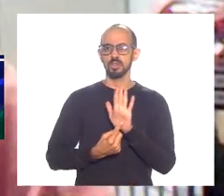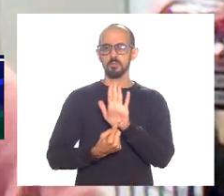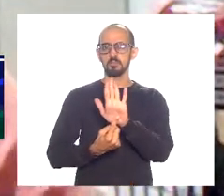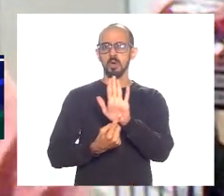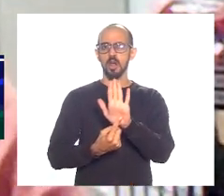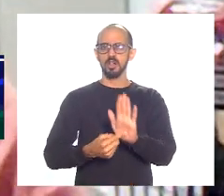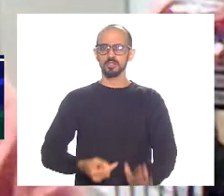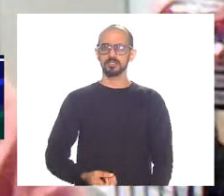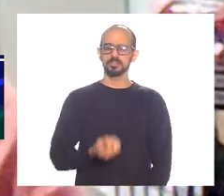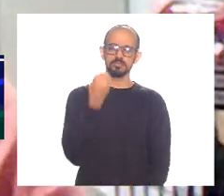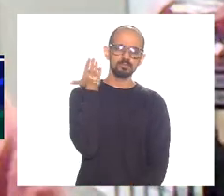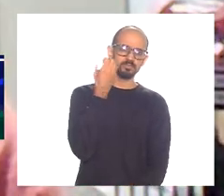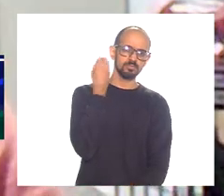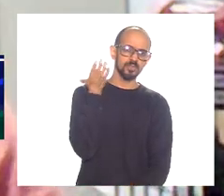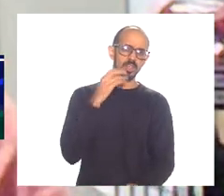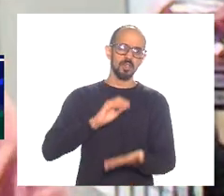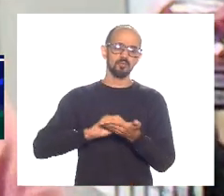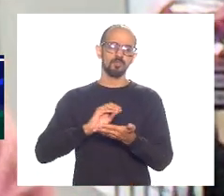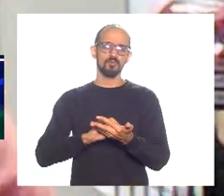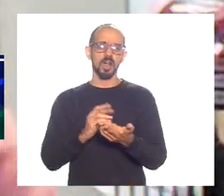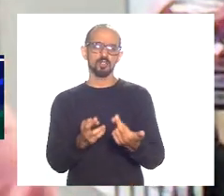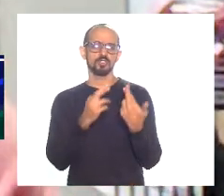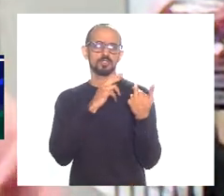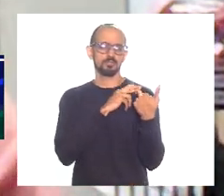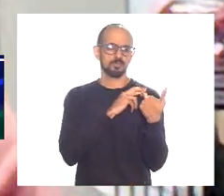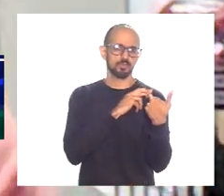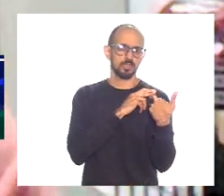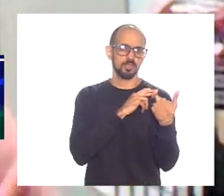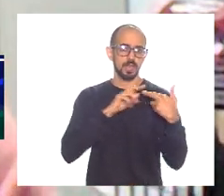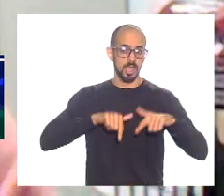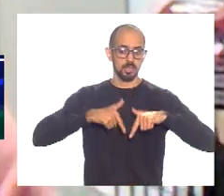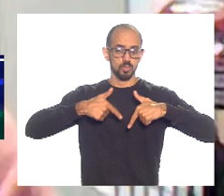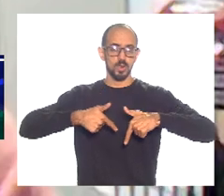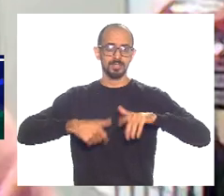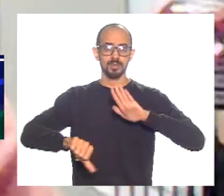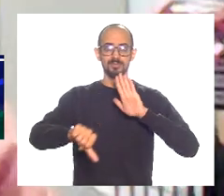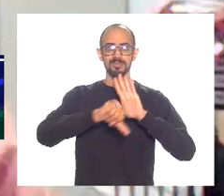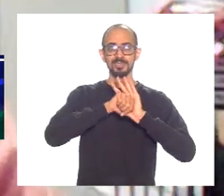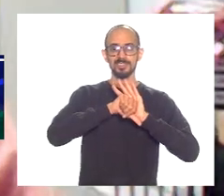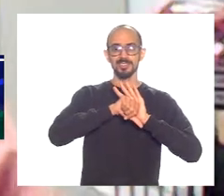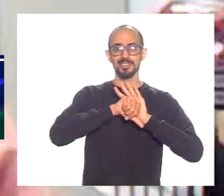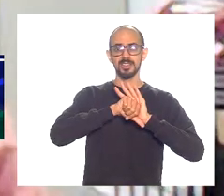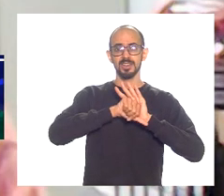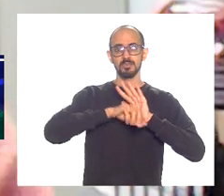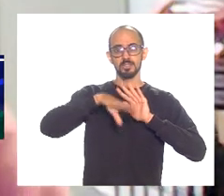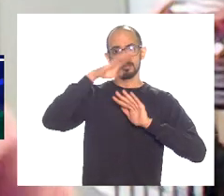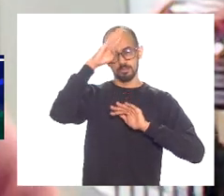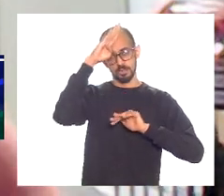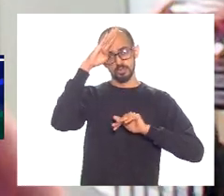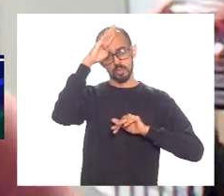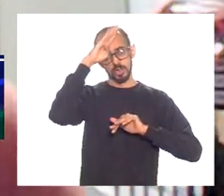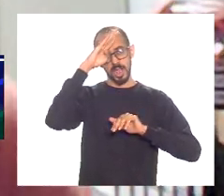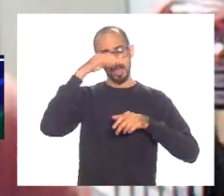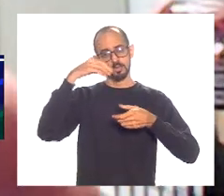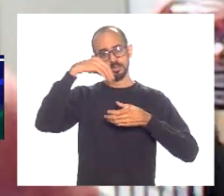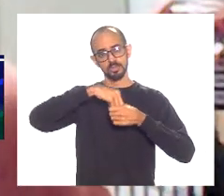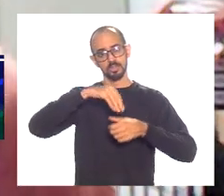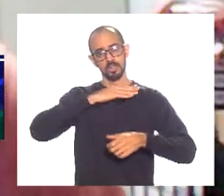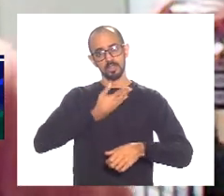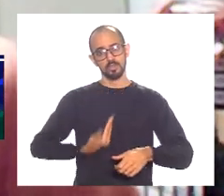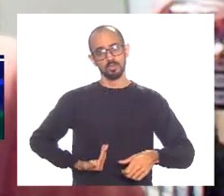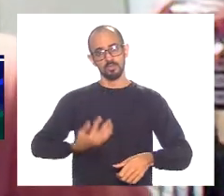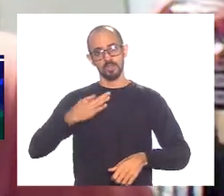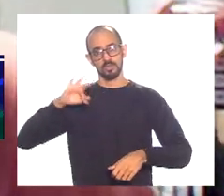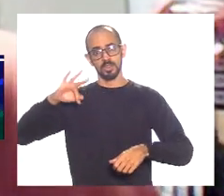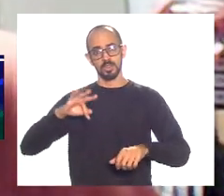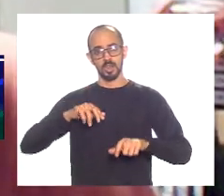negligência, a irresponsabilidade, as atuações criminosas de Jair Bolsonaro, do governo federal, que estão nos